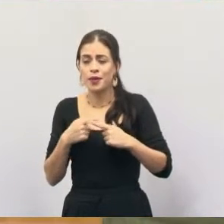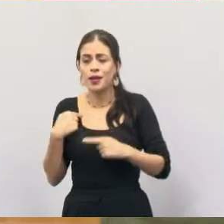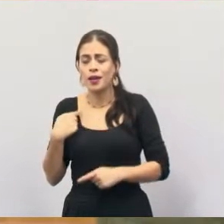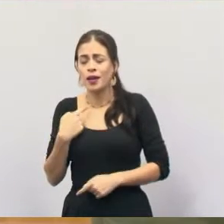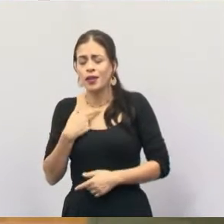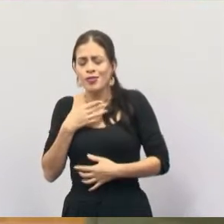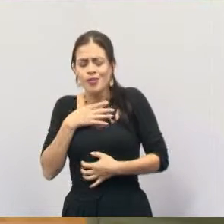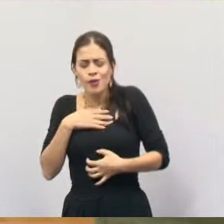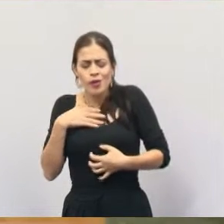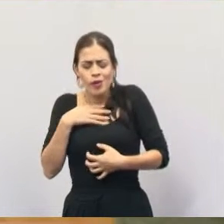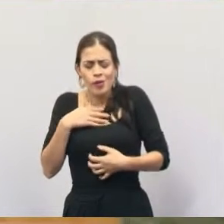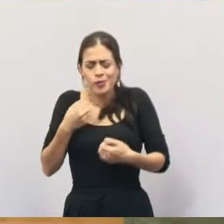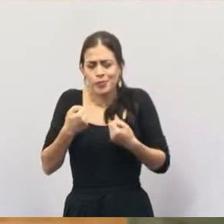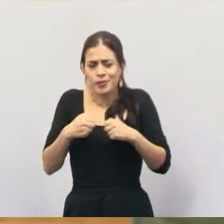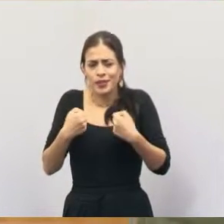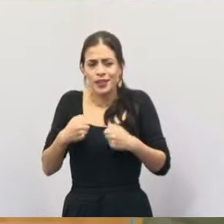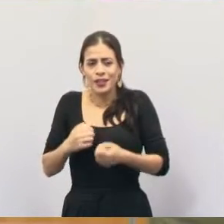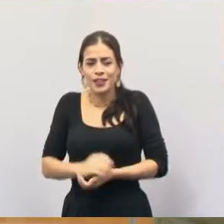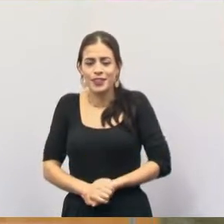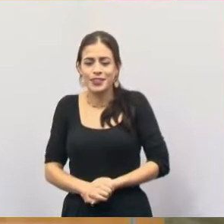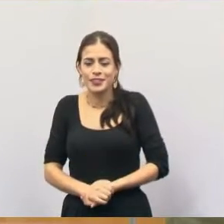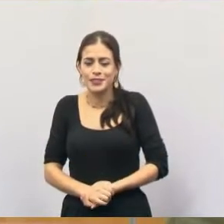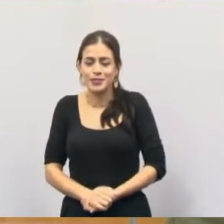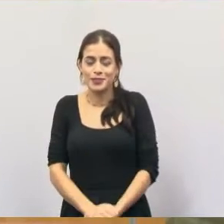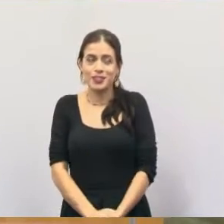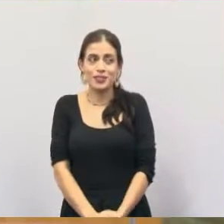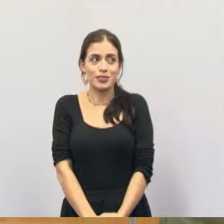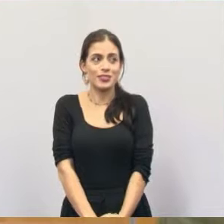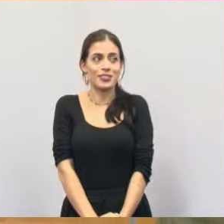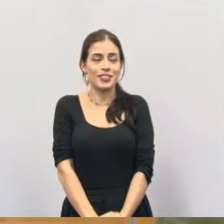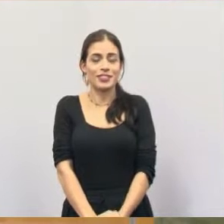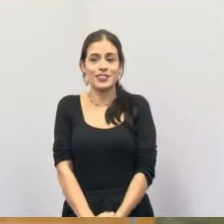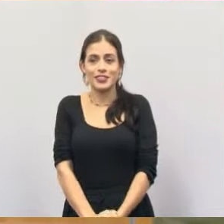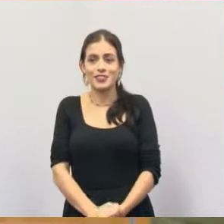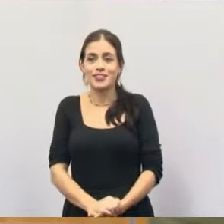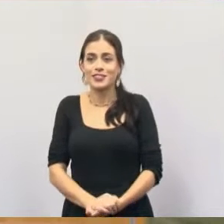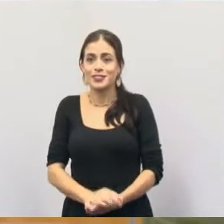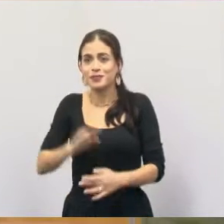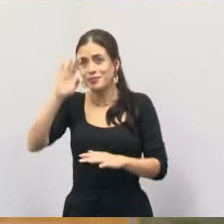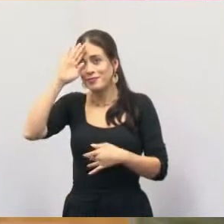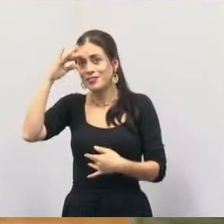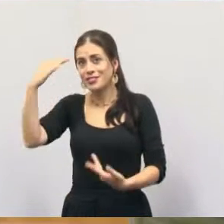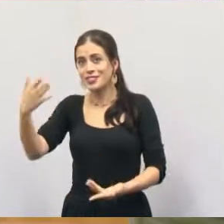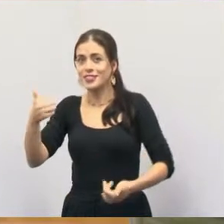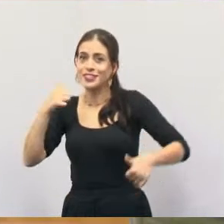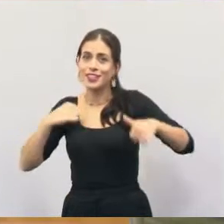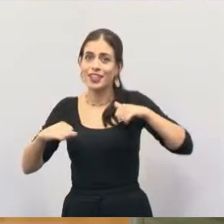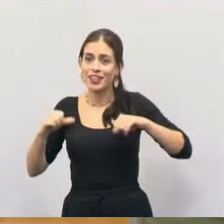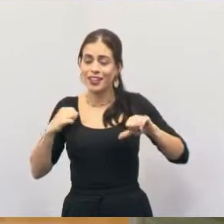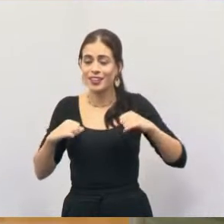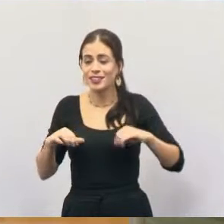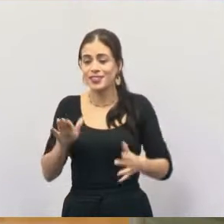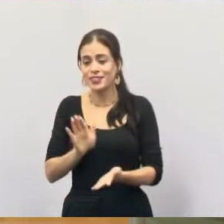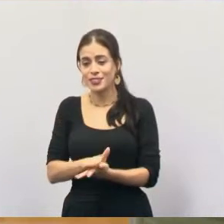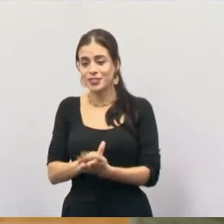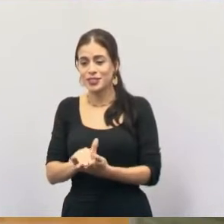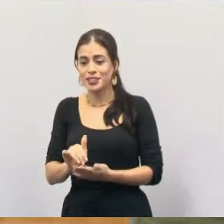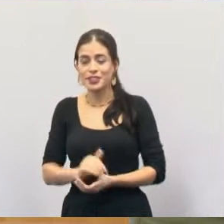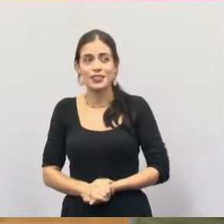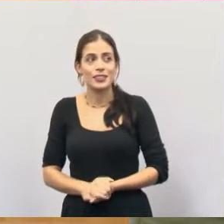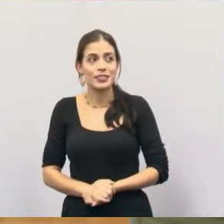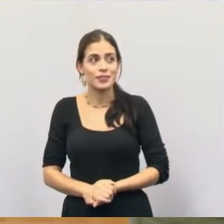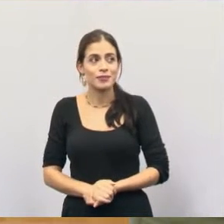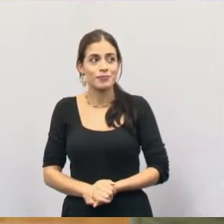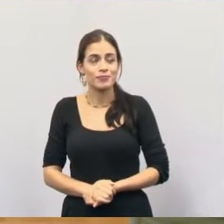a necessidade de nós estarmos homenageando artistas da nossa cidade, pessoas ligadas à cultura,